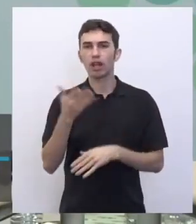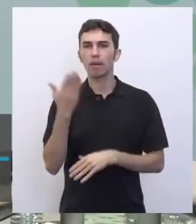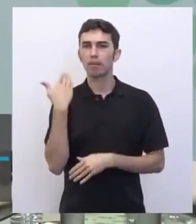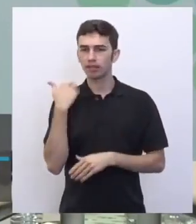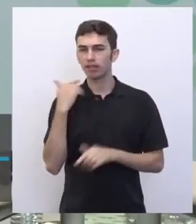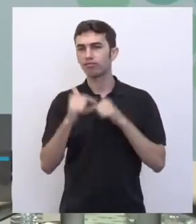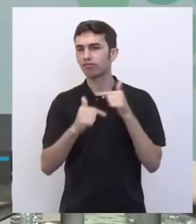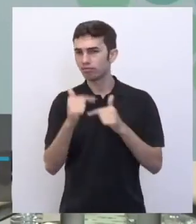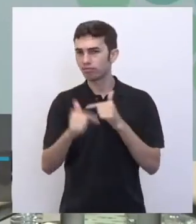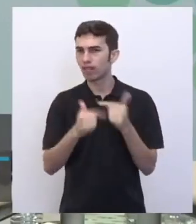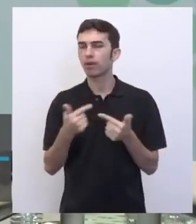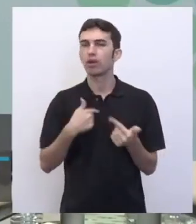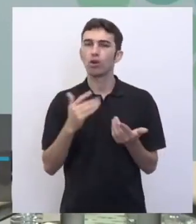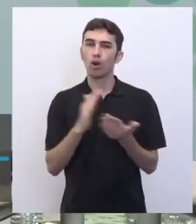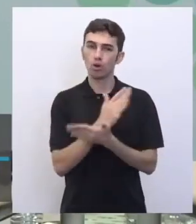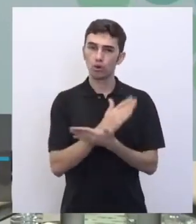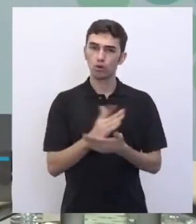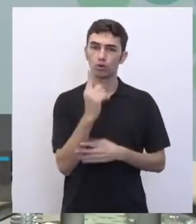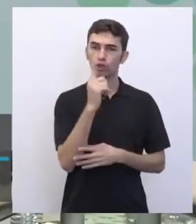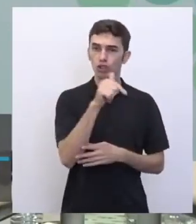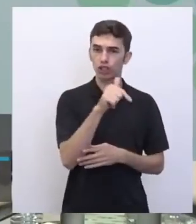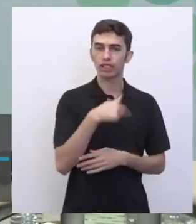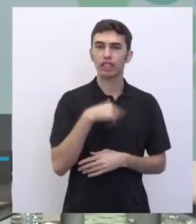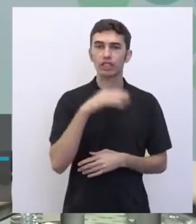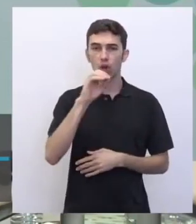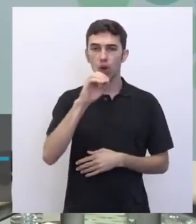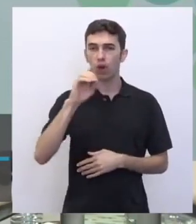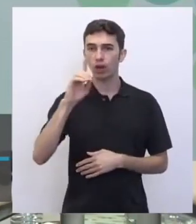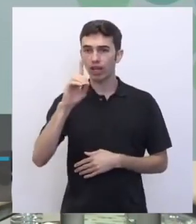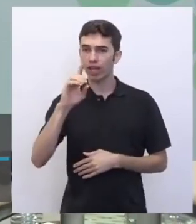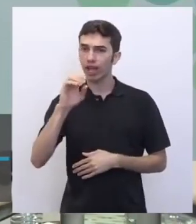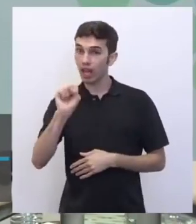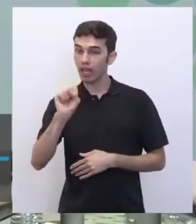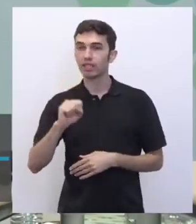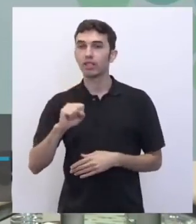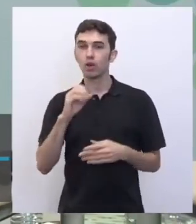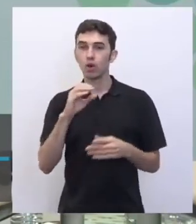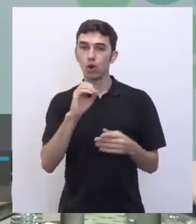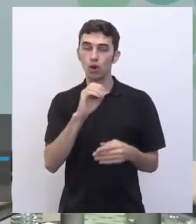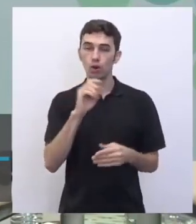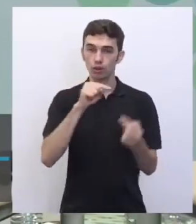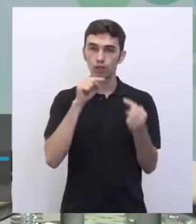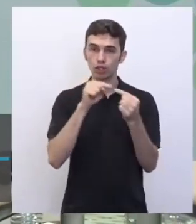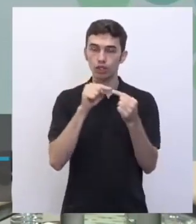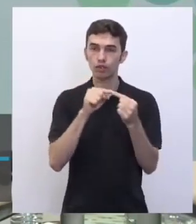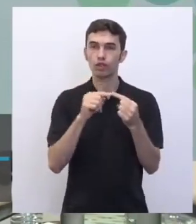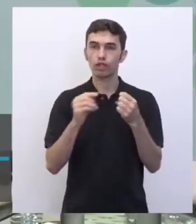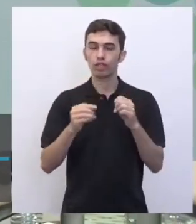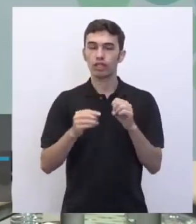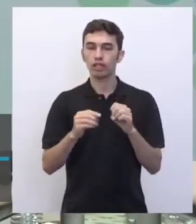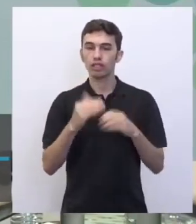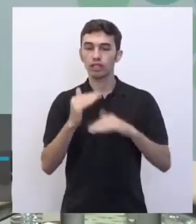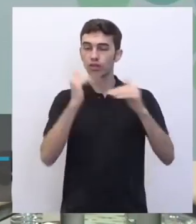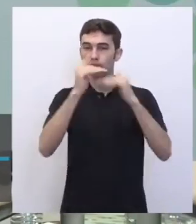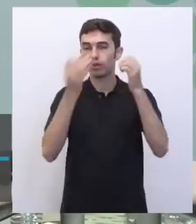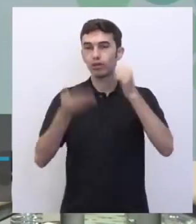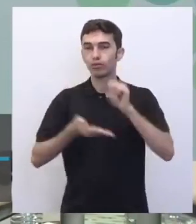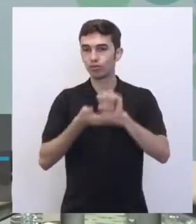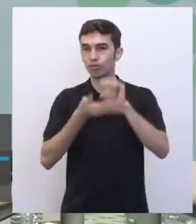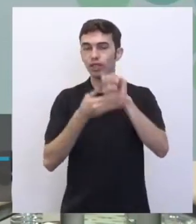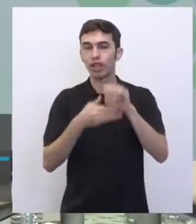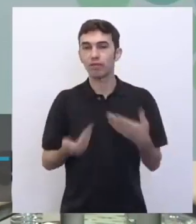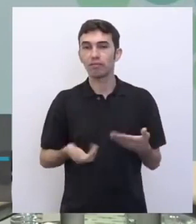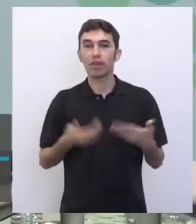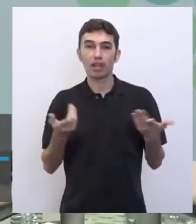com alguns dos 17 ODSs, né, dos 17 Objetivos de Desenvolvimento Sustentável. Então vale muito a pena